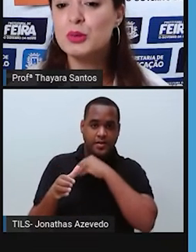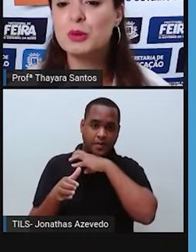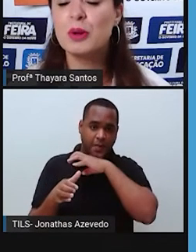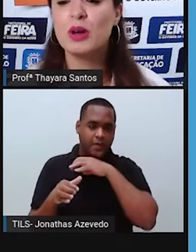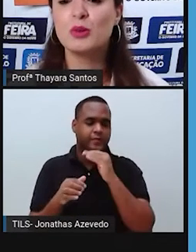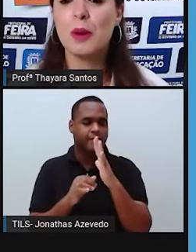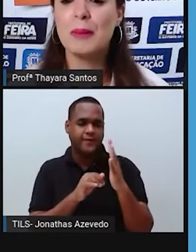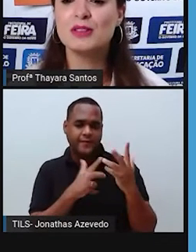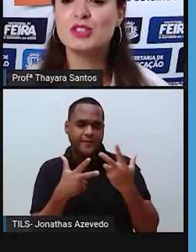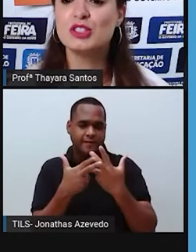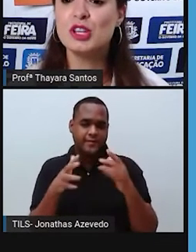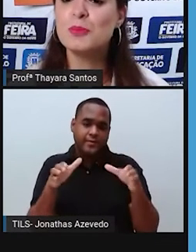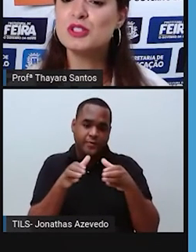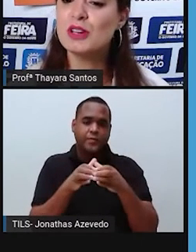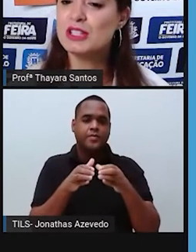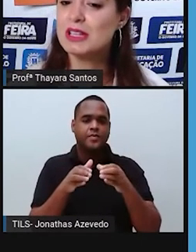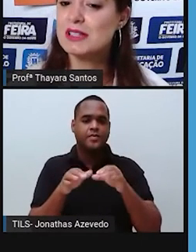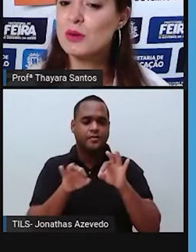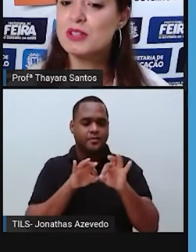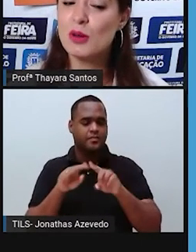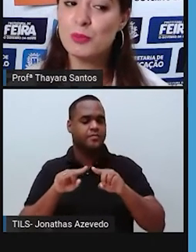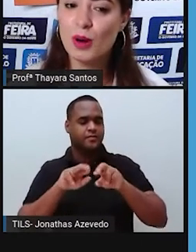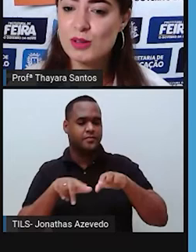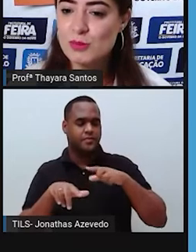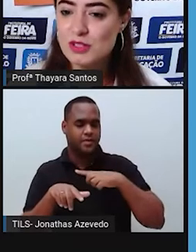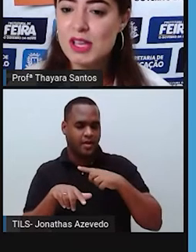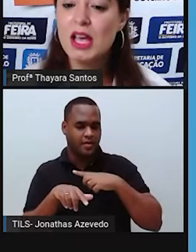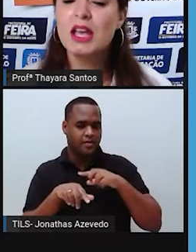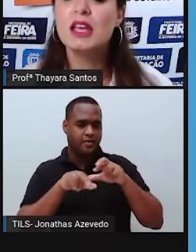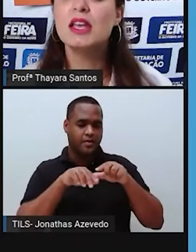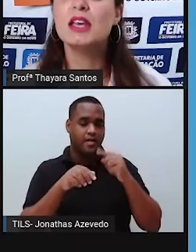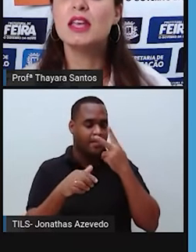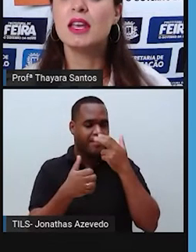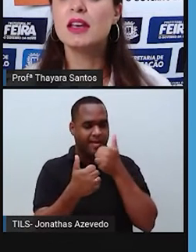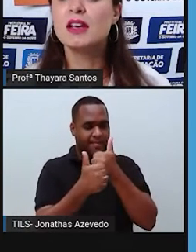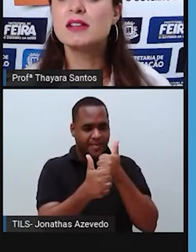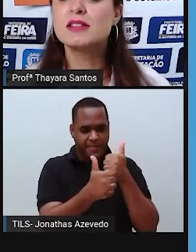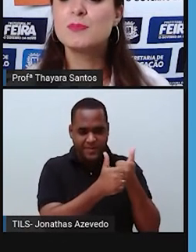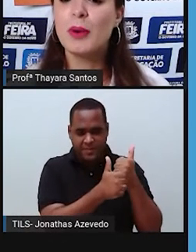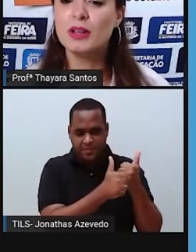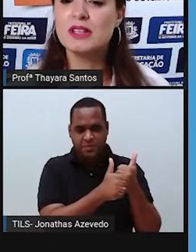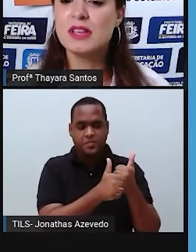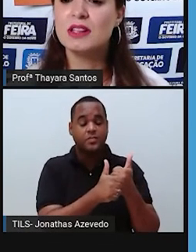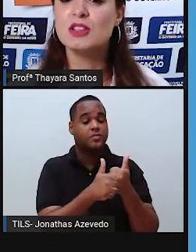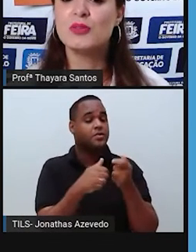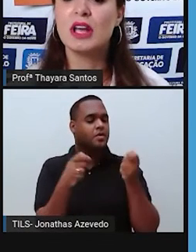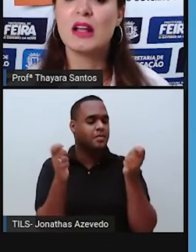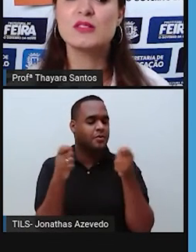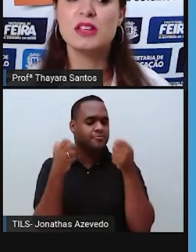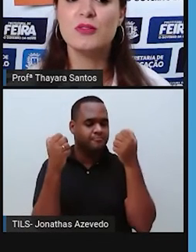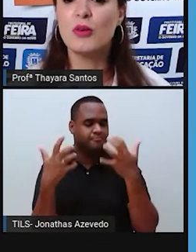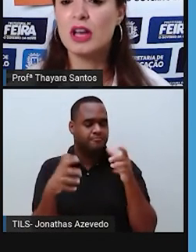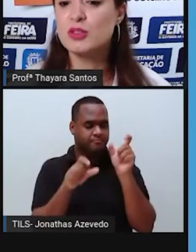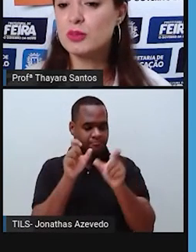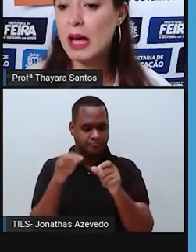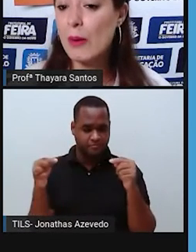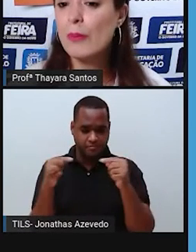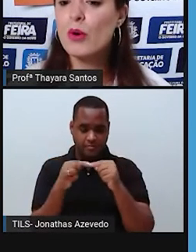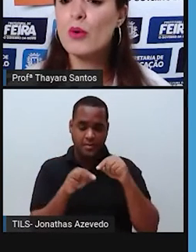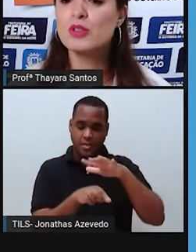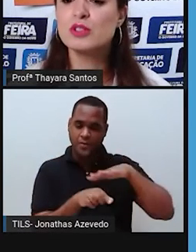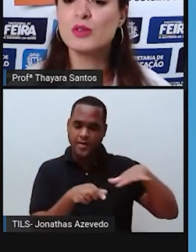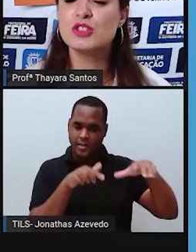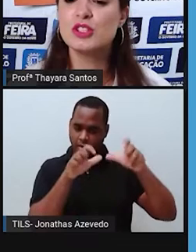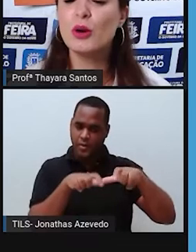constituído pelo agrupamento de tipos de vegetação que são próximos e que podem ser identificados em nível regional,